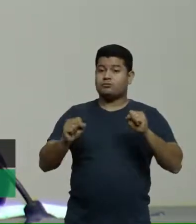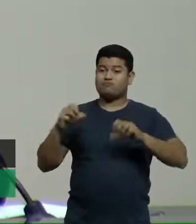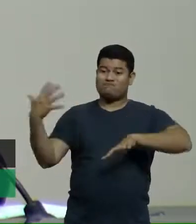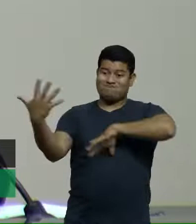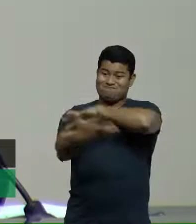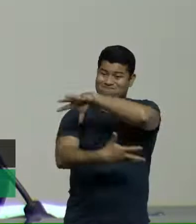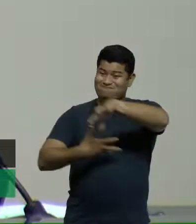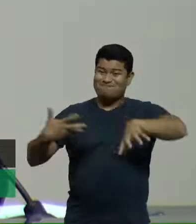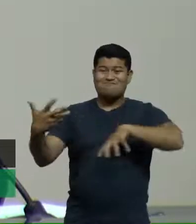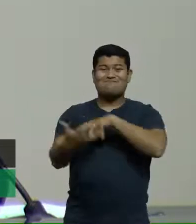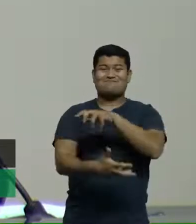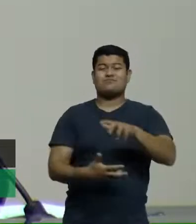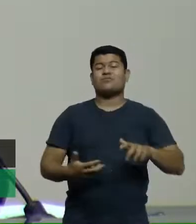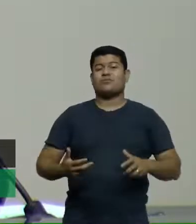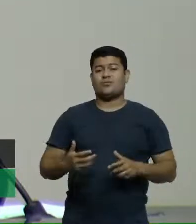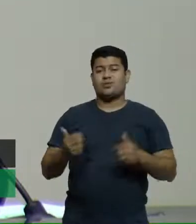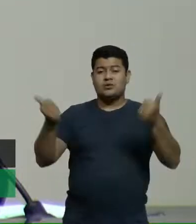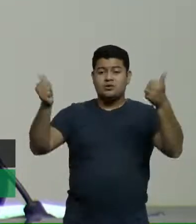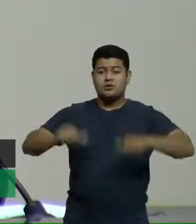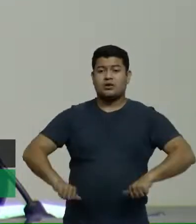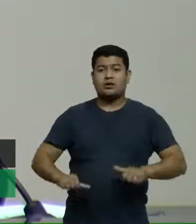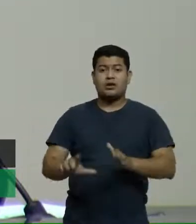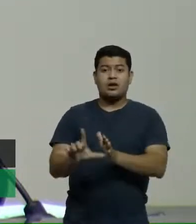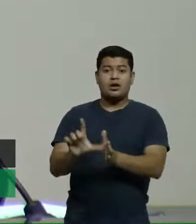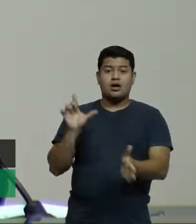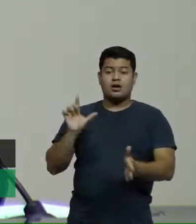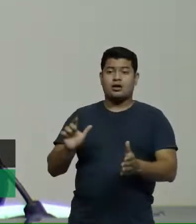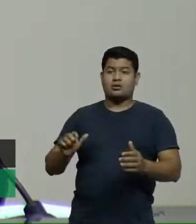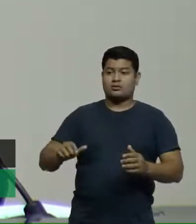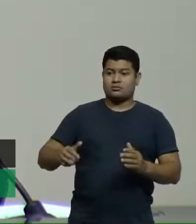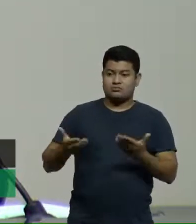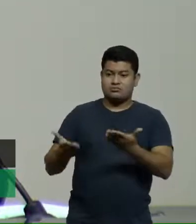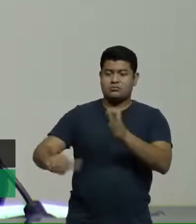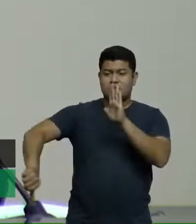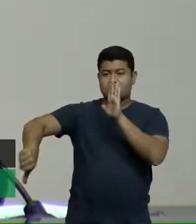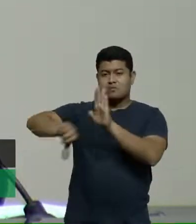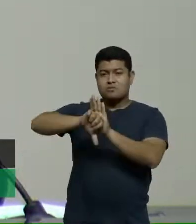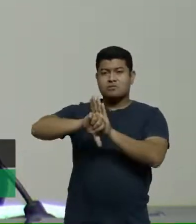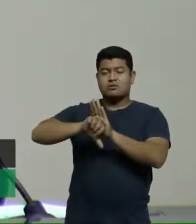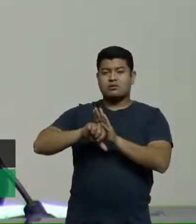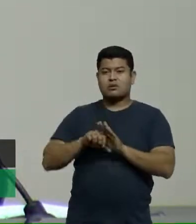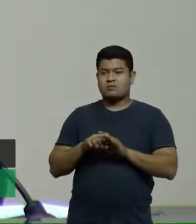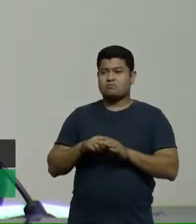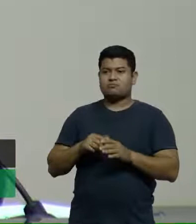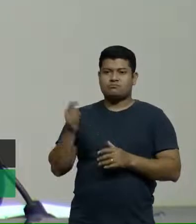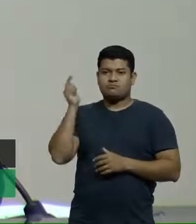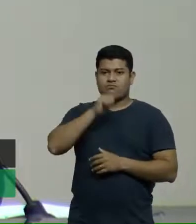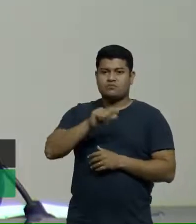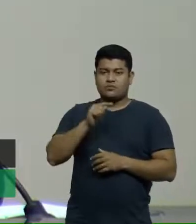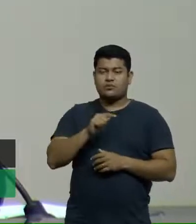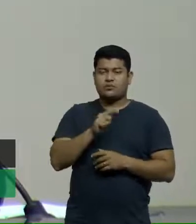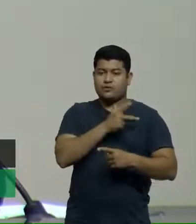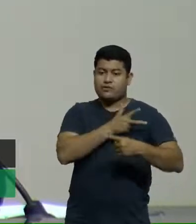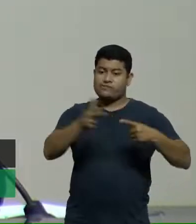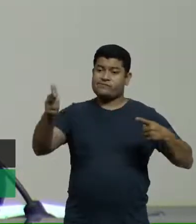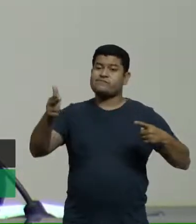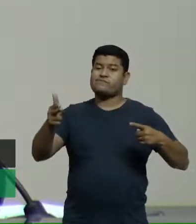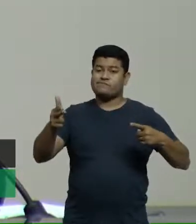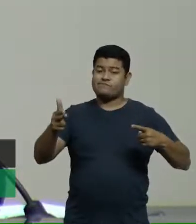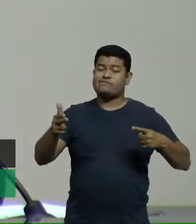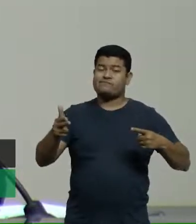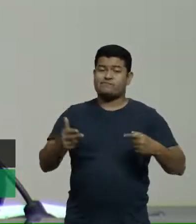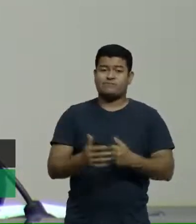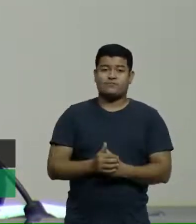da criminalidade tomar conta. Então, é importante que a sociedade faça essa